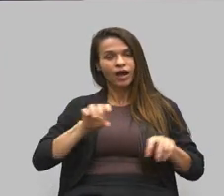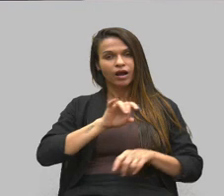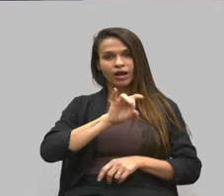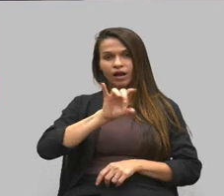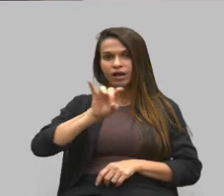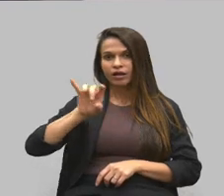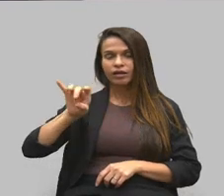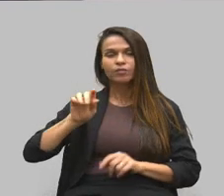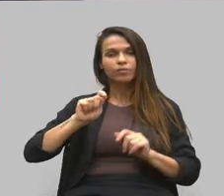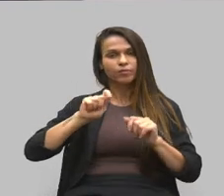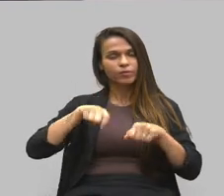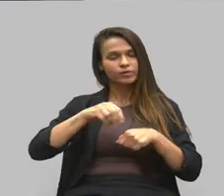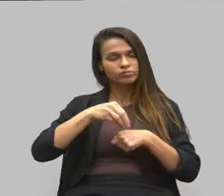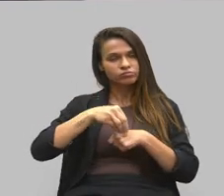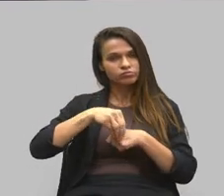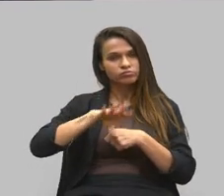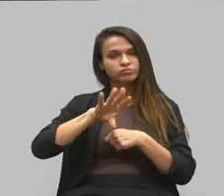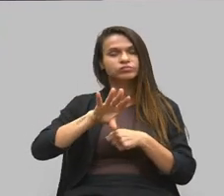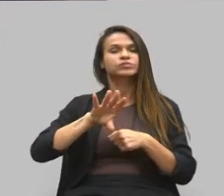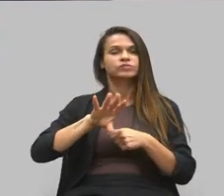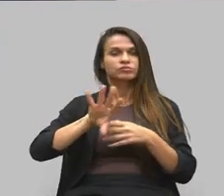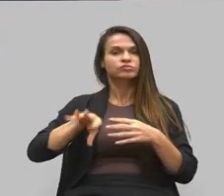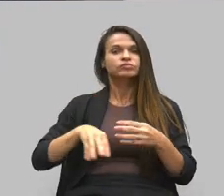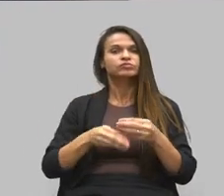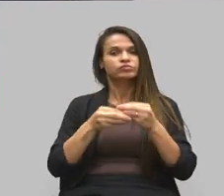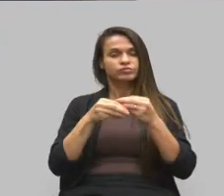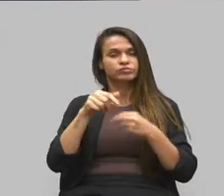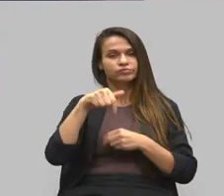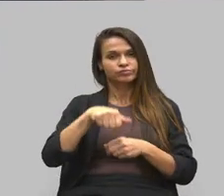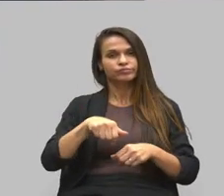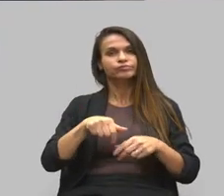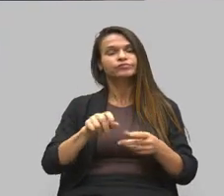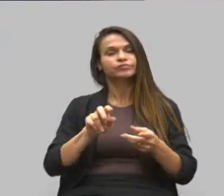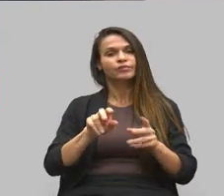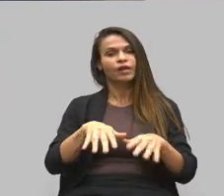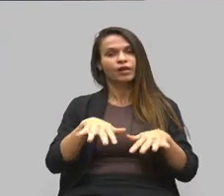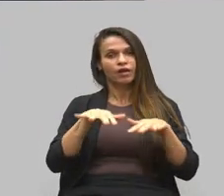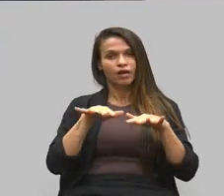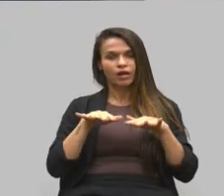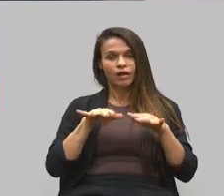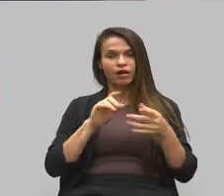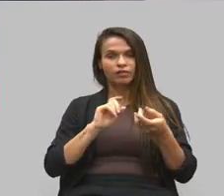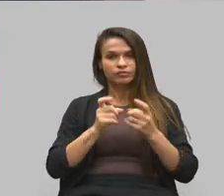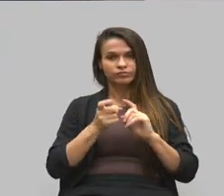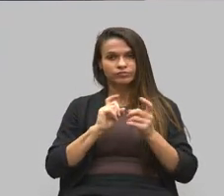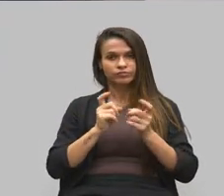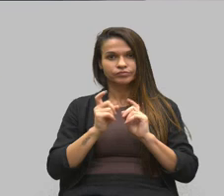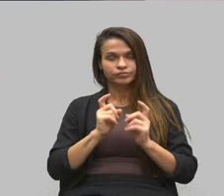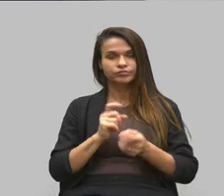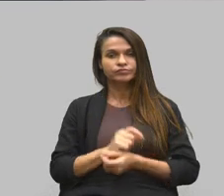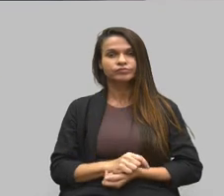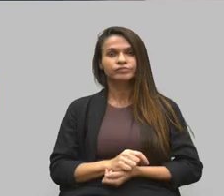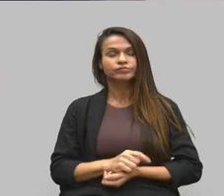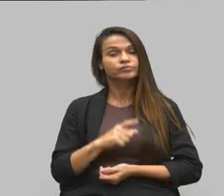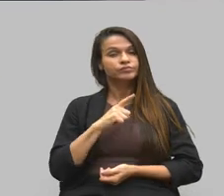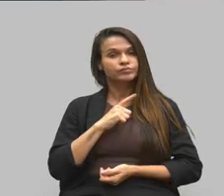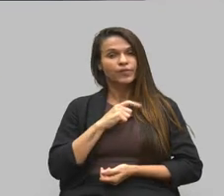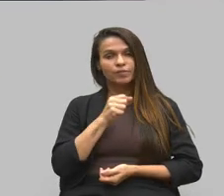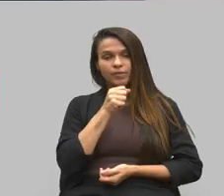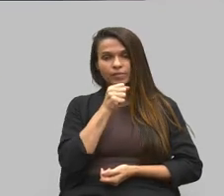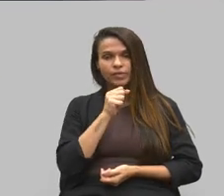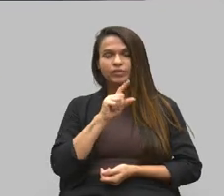trazer a sua contribuição para esta audiência nós temos o microfone depois